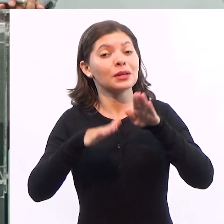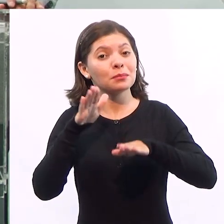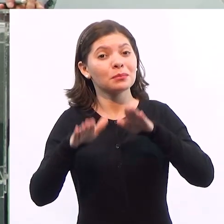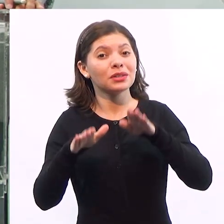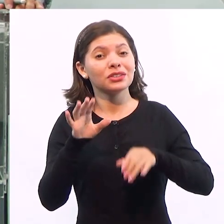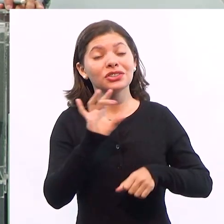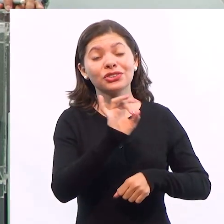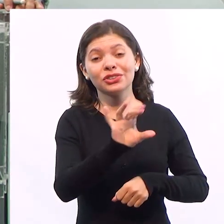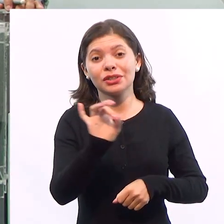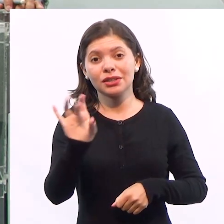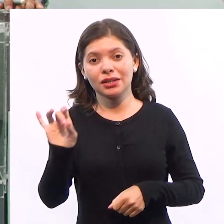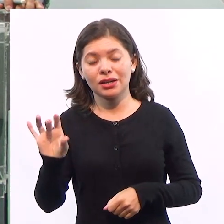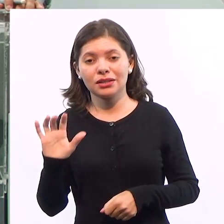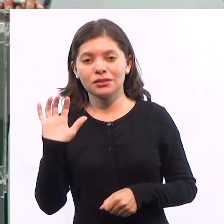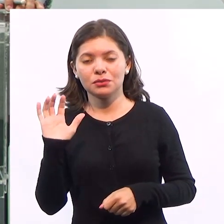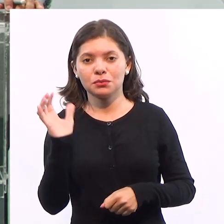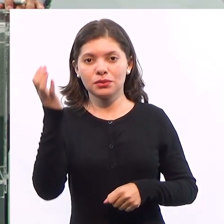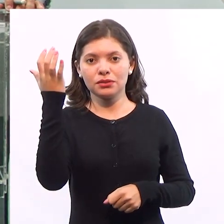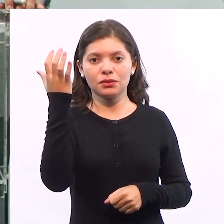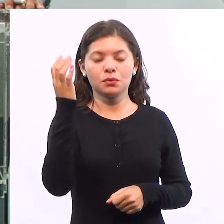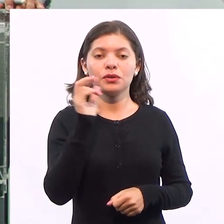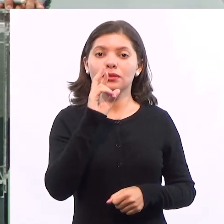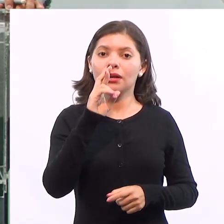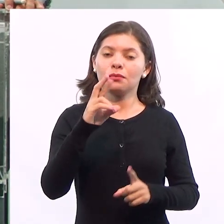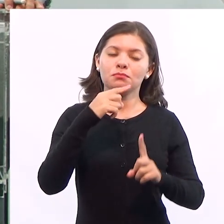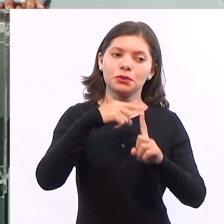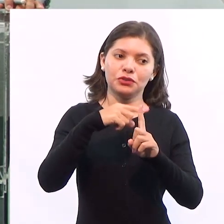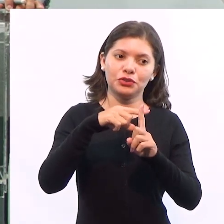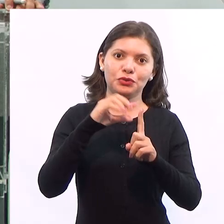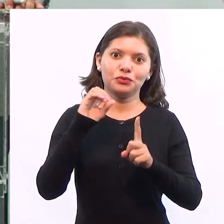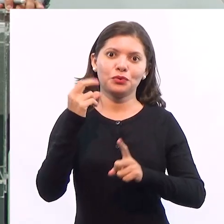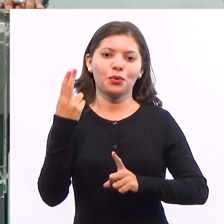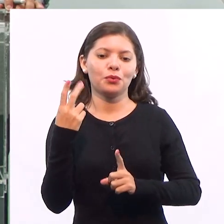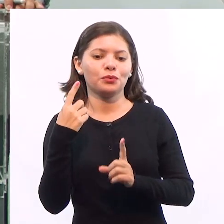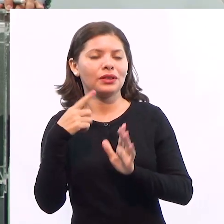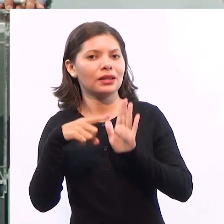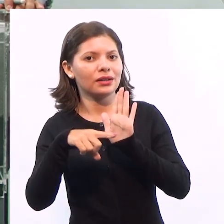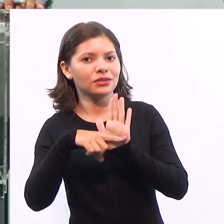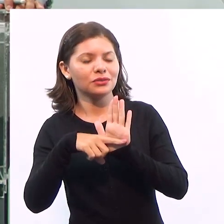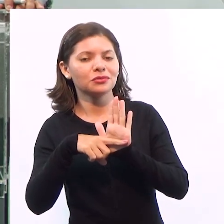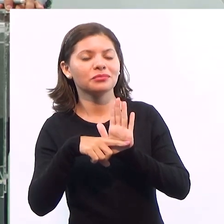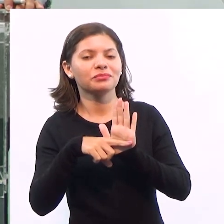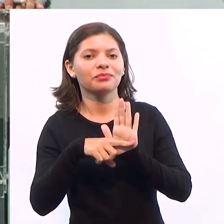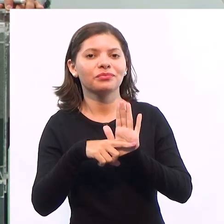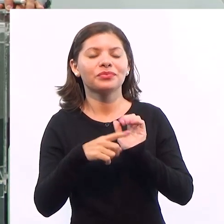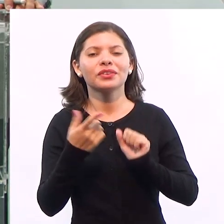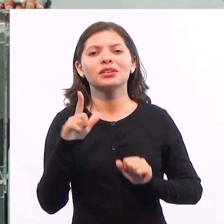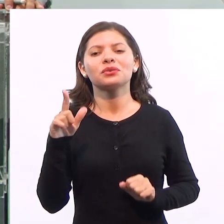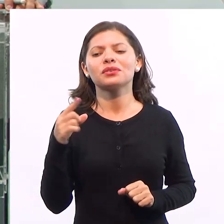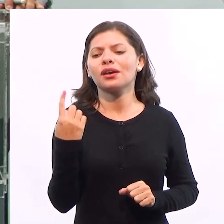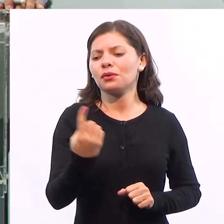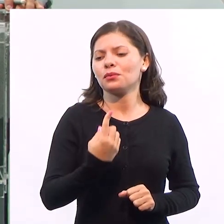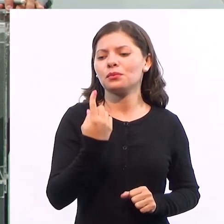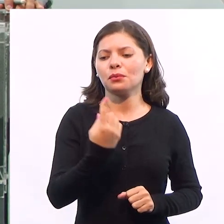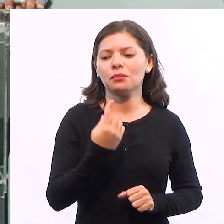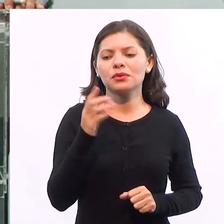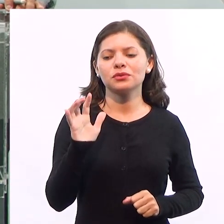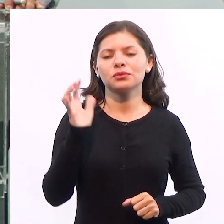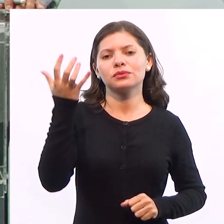solucioná-la, pois depende de cada situação e que pode trazer resultados positivos ou negativos,